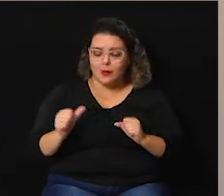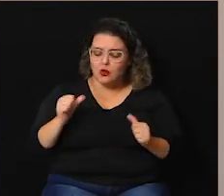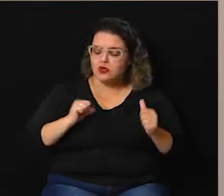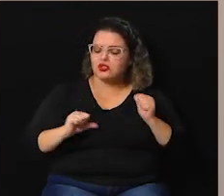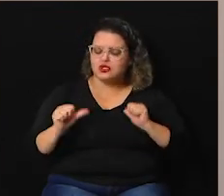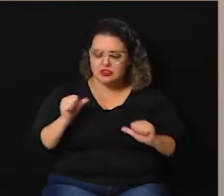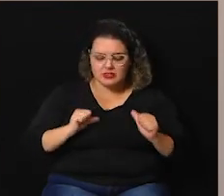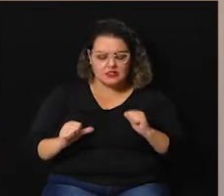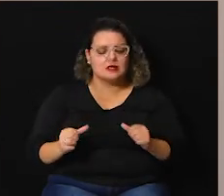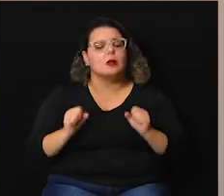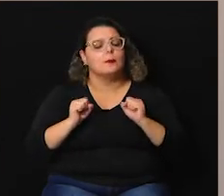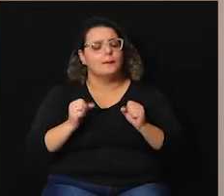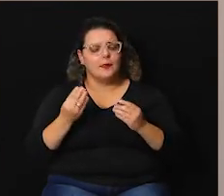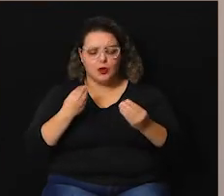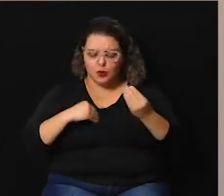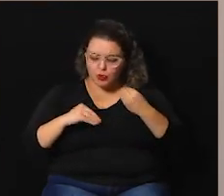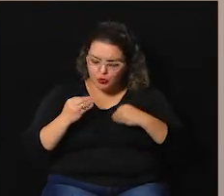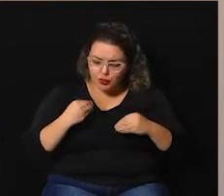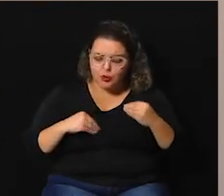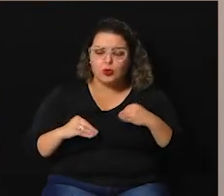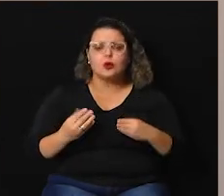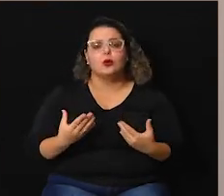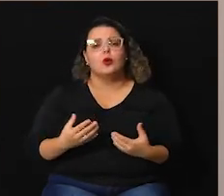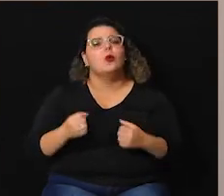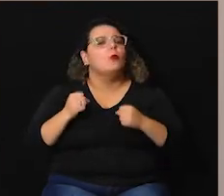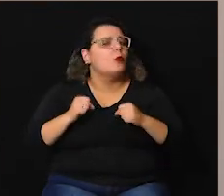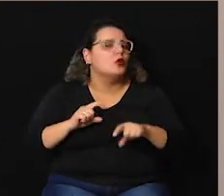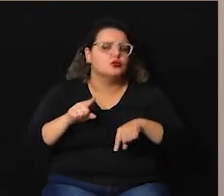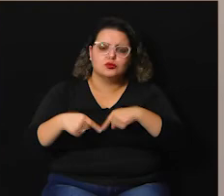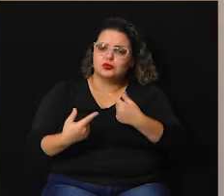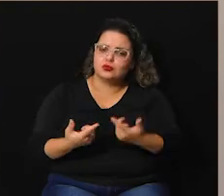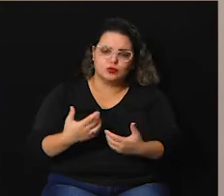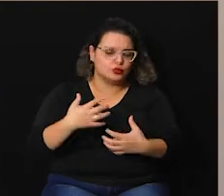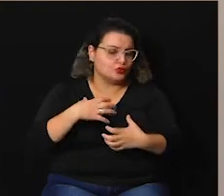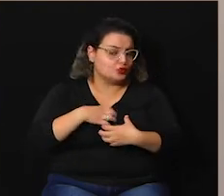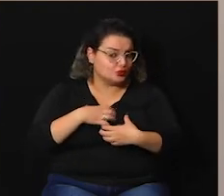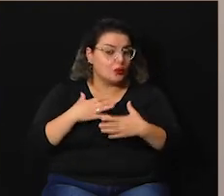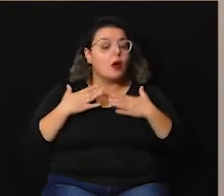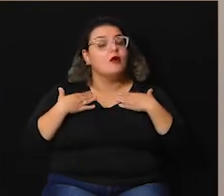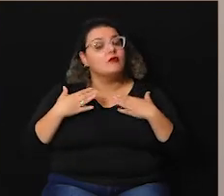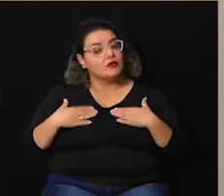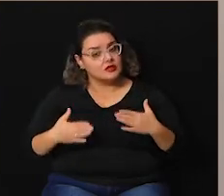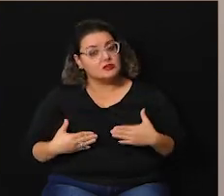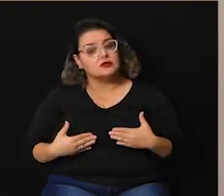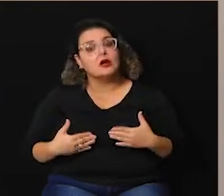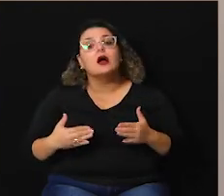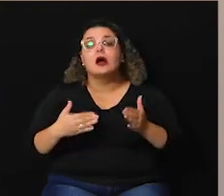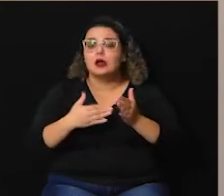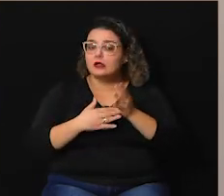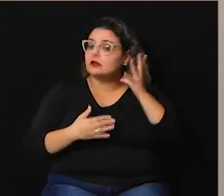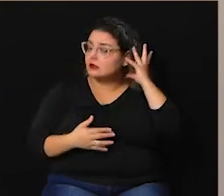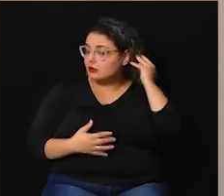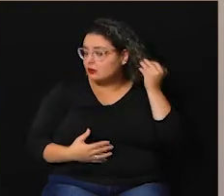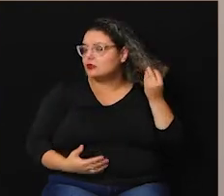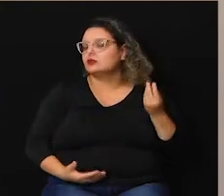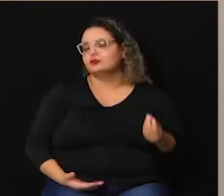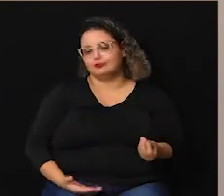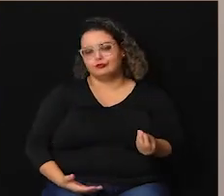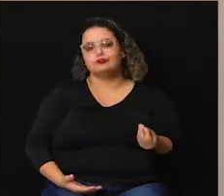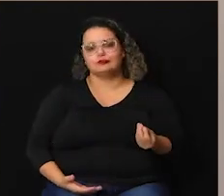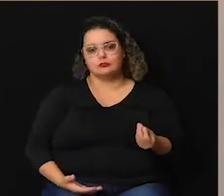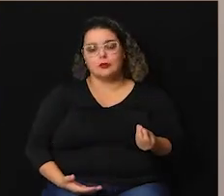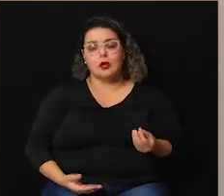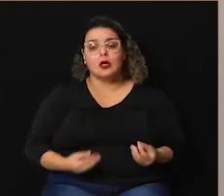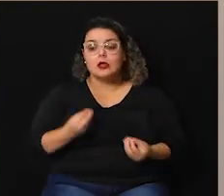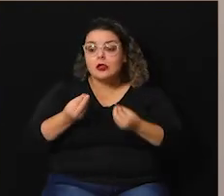ansiedade, pode gerar depressão e pode levar a vários sintomas físicos, inclusive a queda de cabelo.